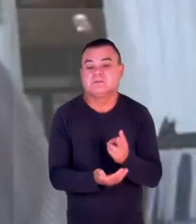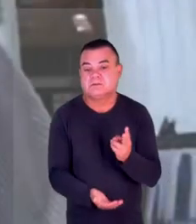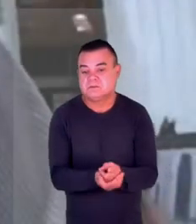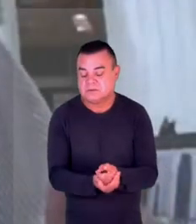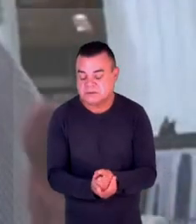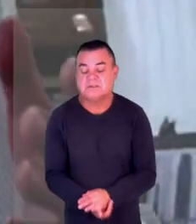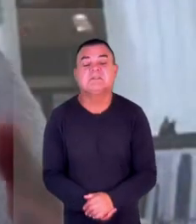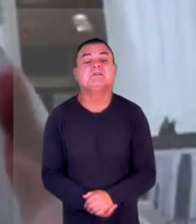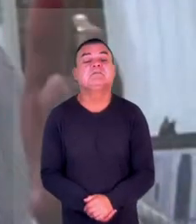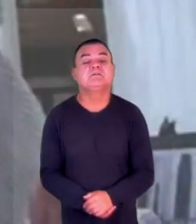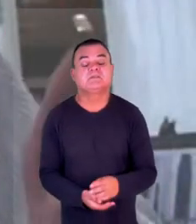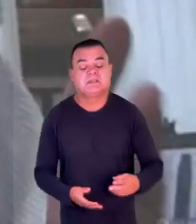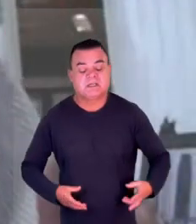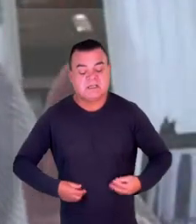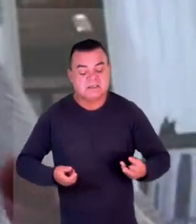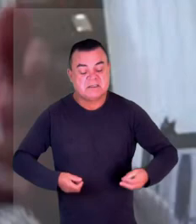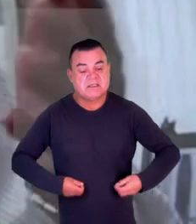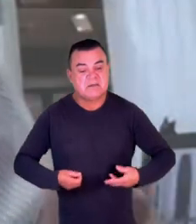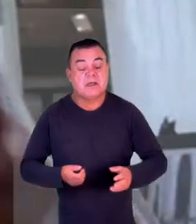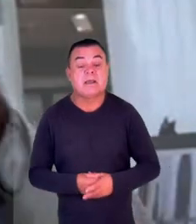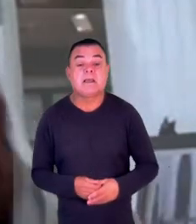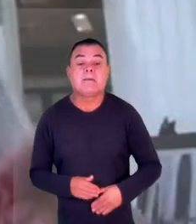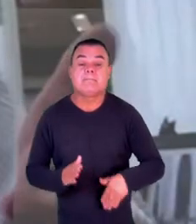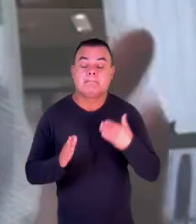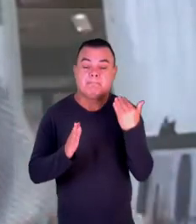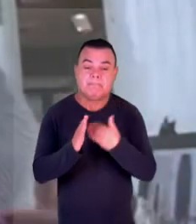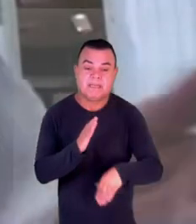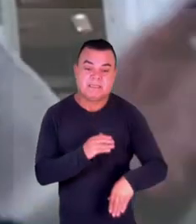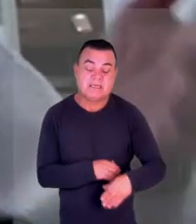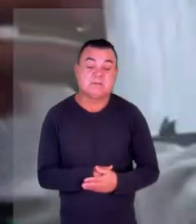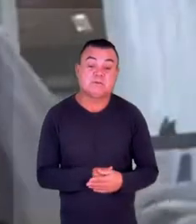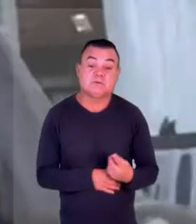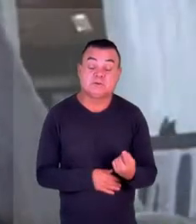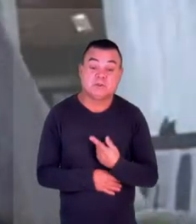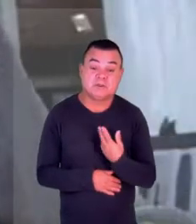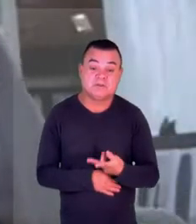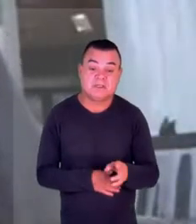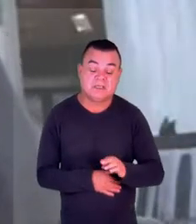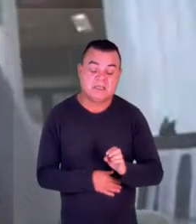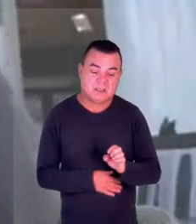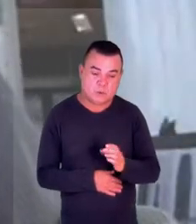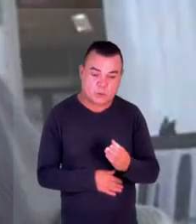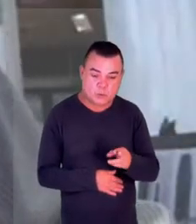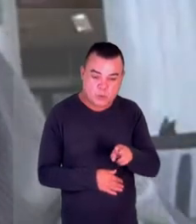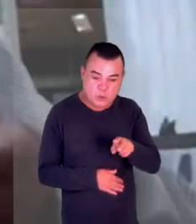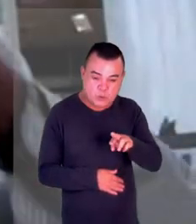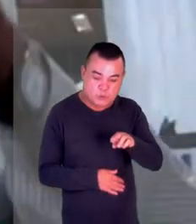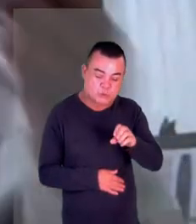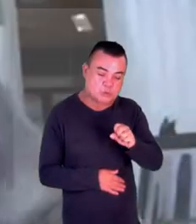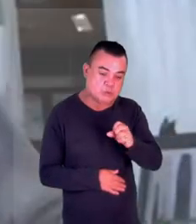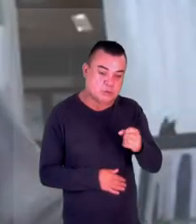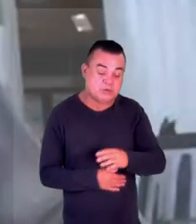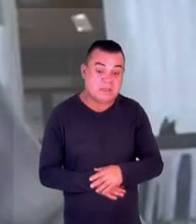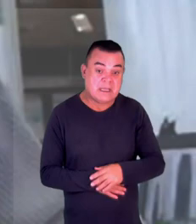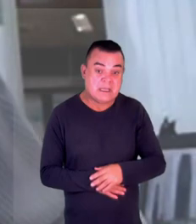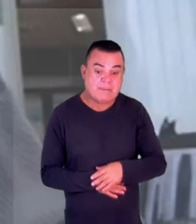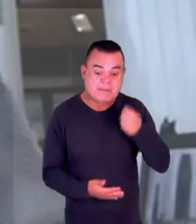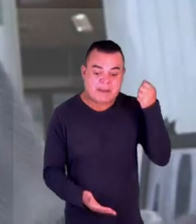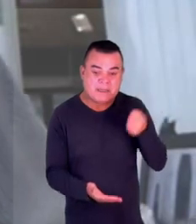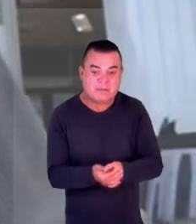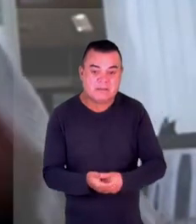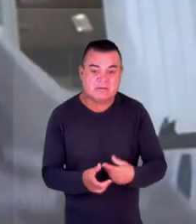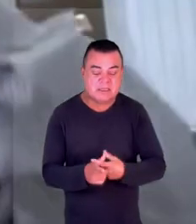Metade dos nossos recursos orçamentários da União para pagamento dessa dívida que deveria ter sido